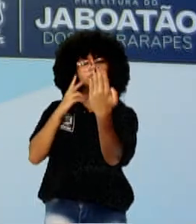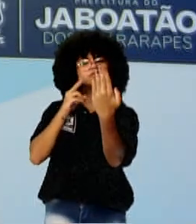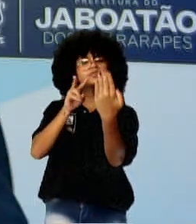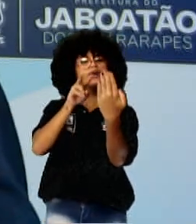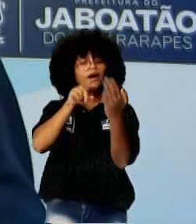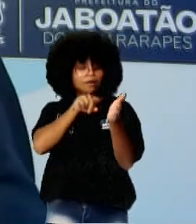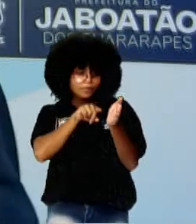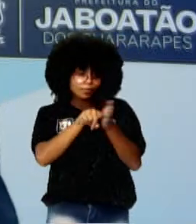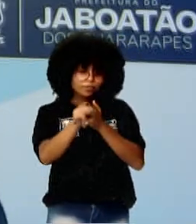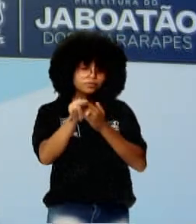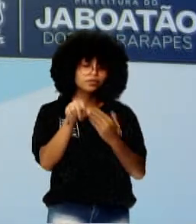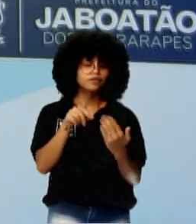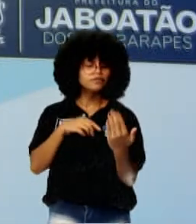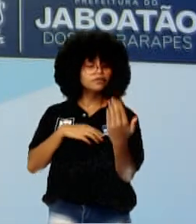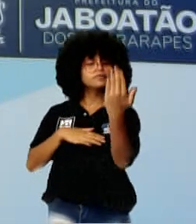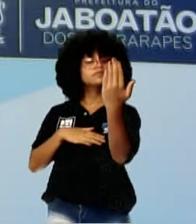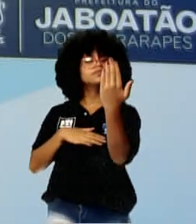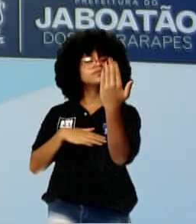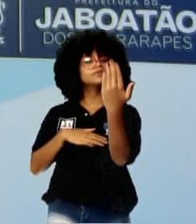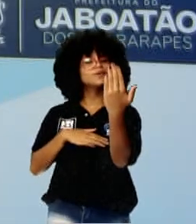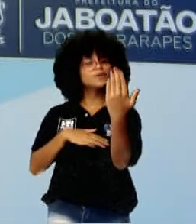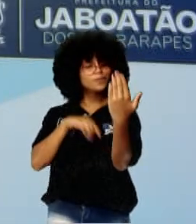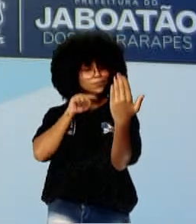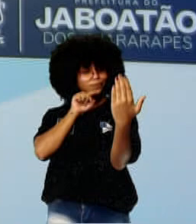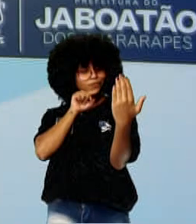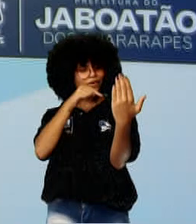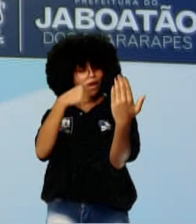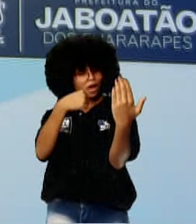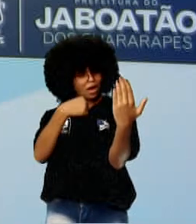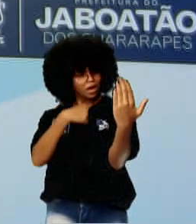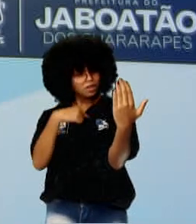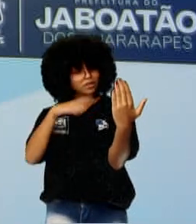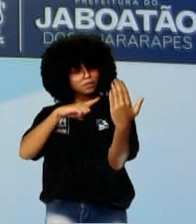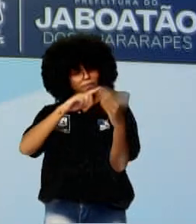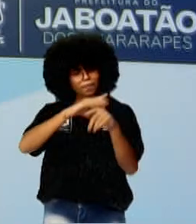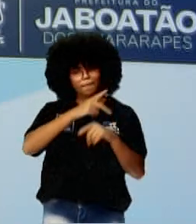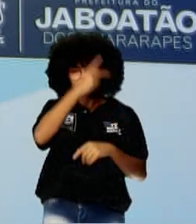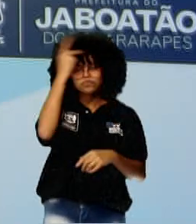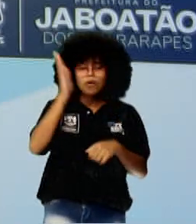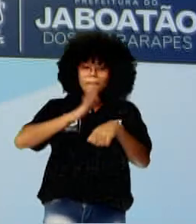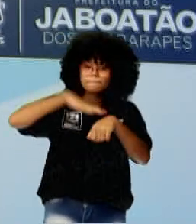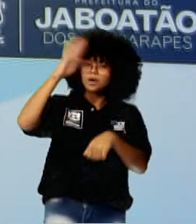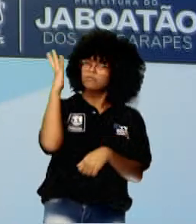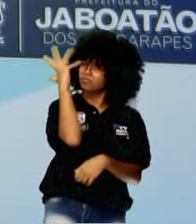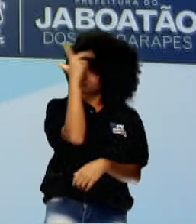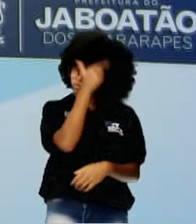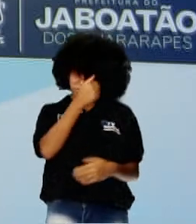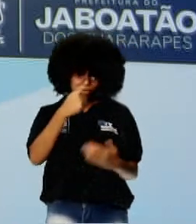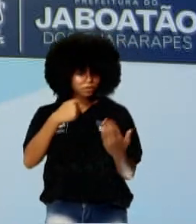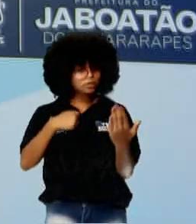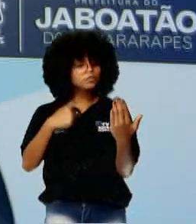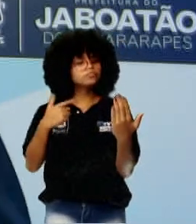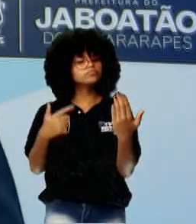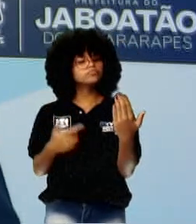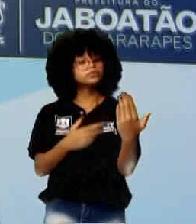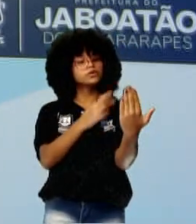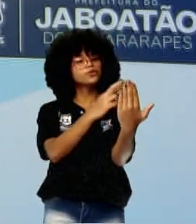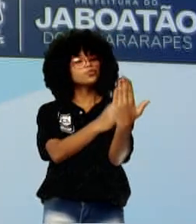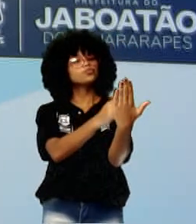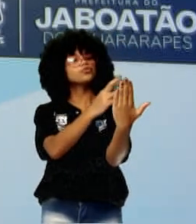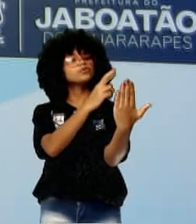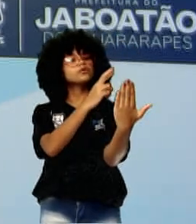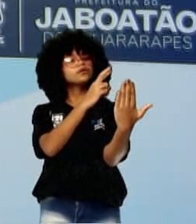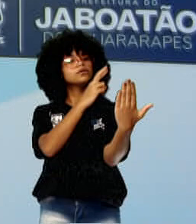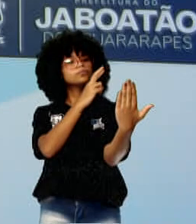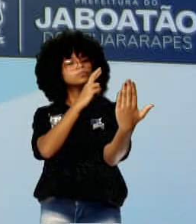e perguntava: "Espelho, espelho meu, existe alguém mais bela do que eu?" E o